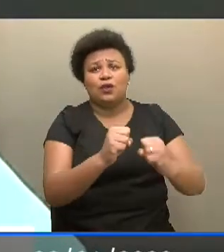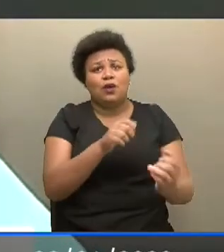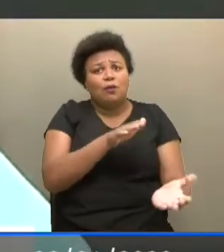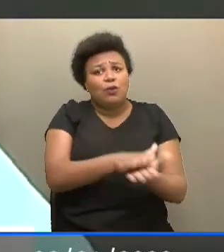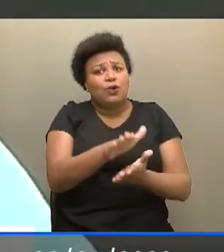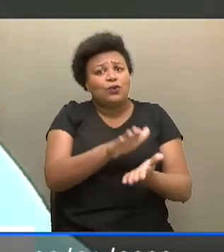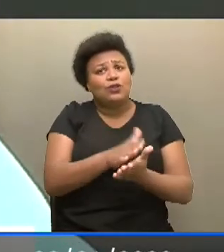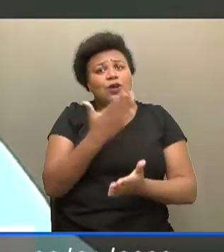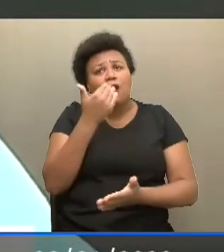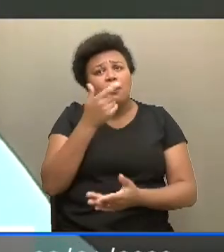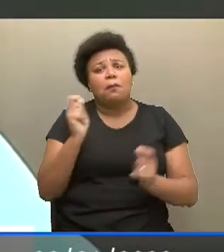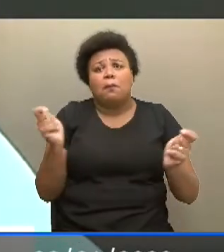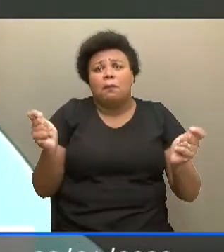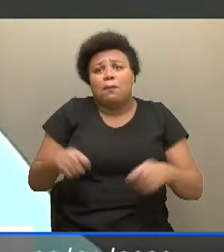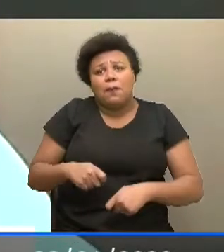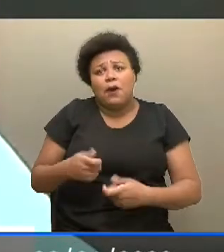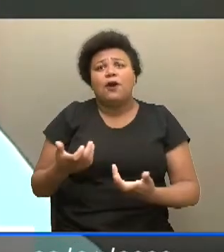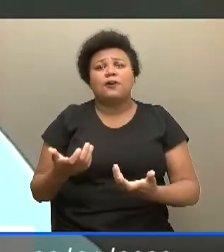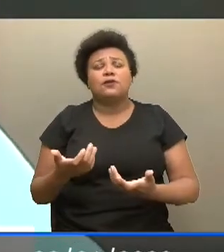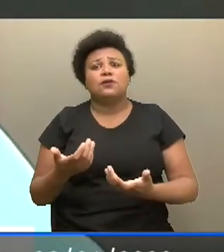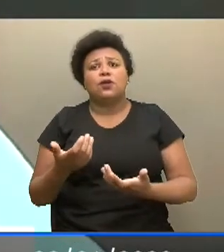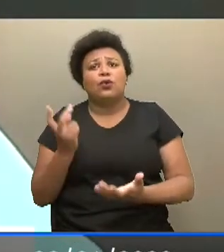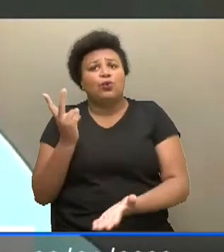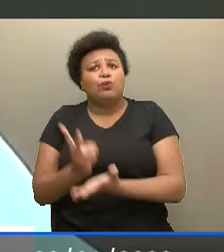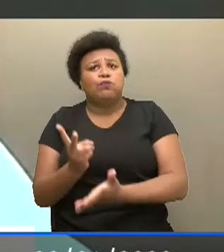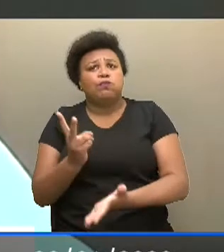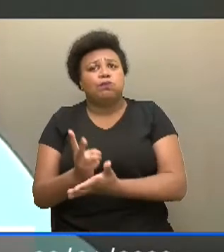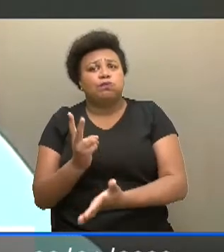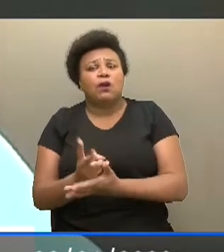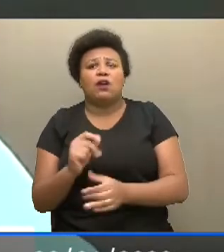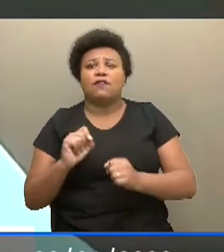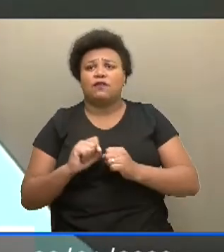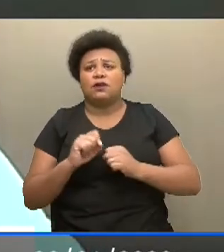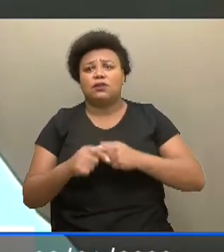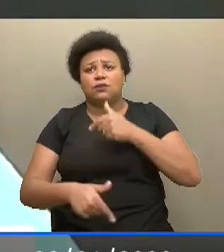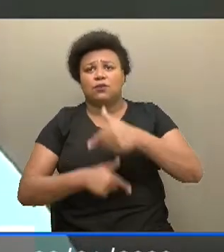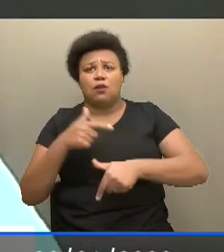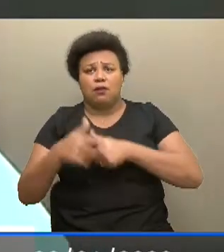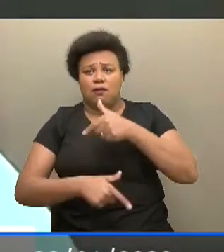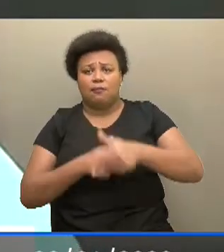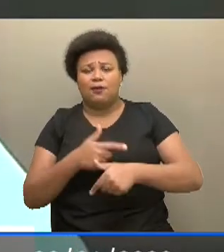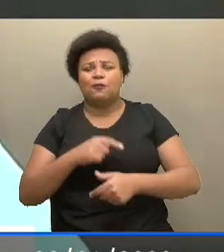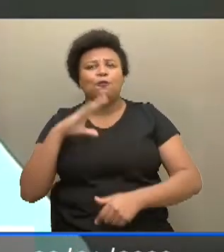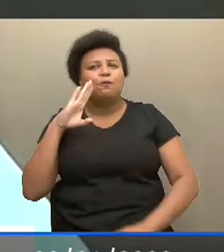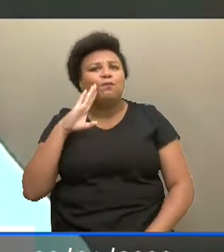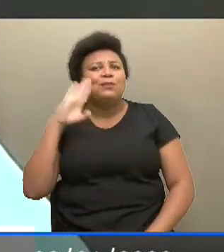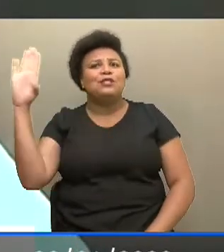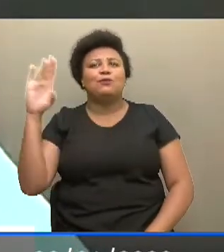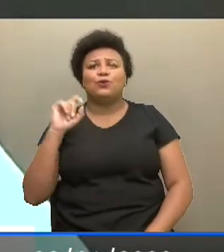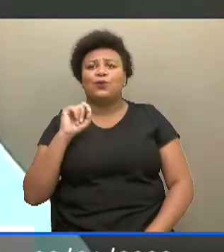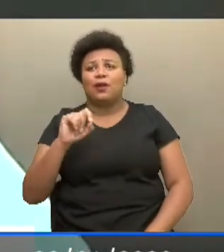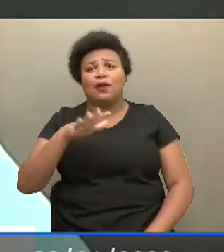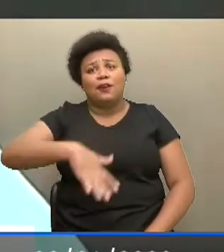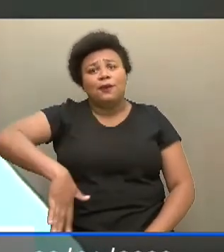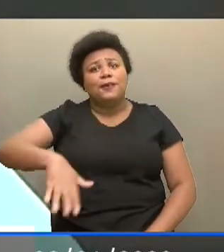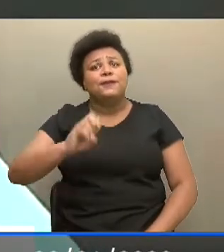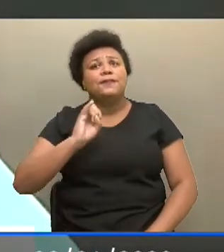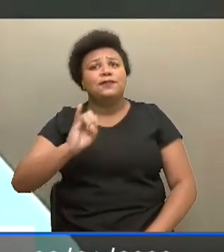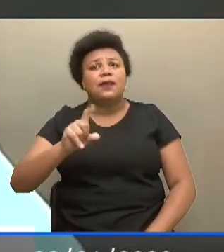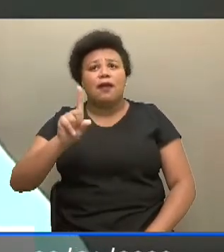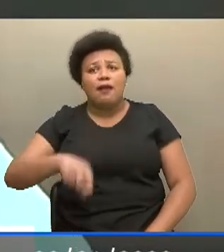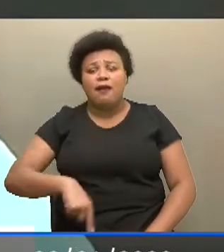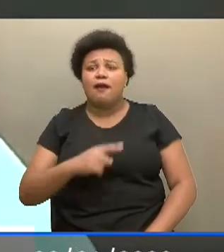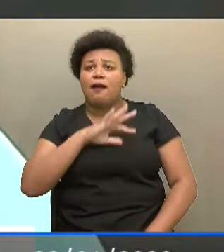alimentos possam se manter e realizar o seu trabalho, especialmente em se tratando